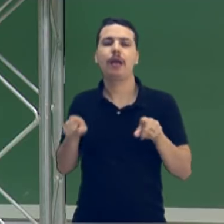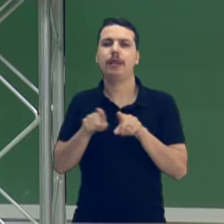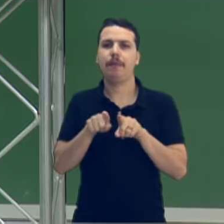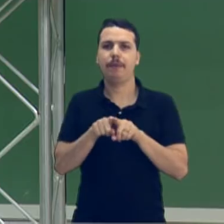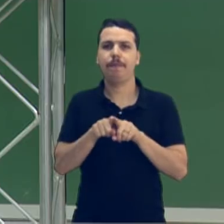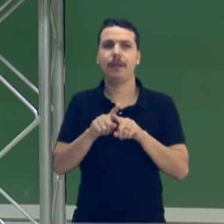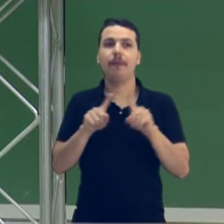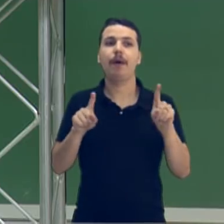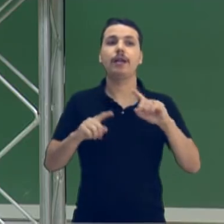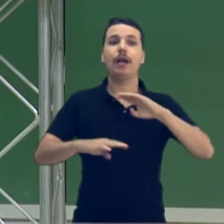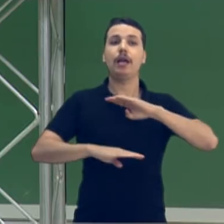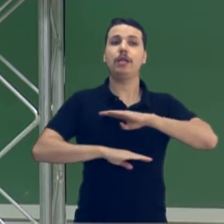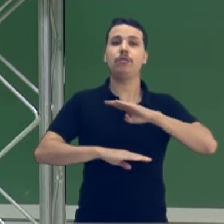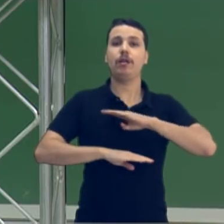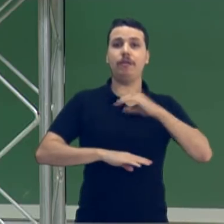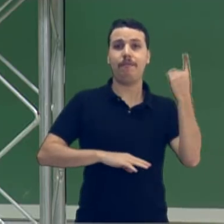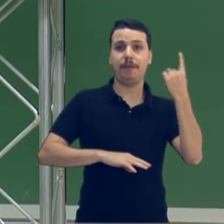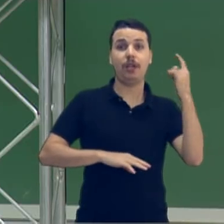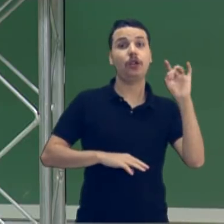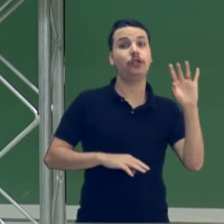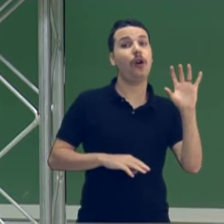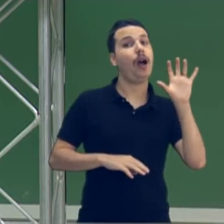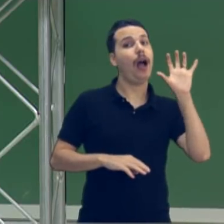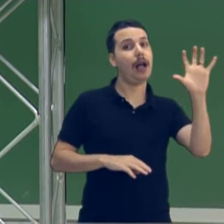situação só deu para esse tipo de tela.